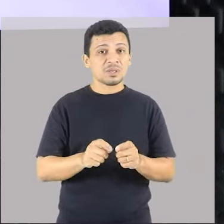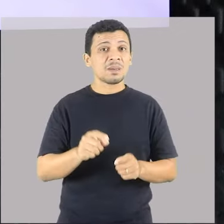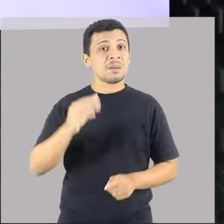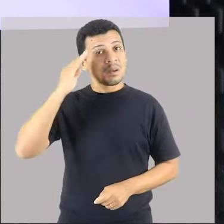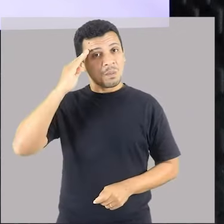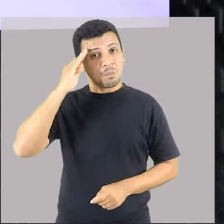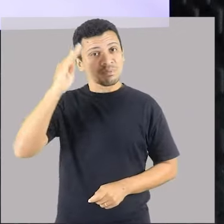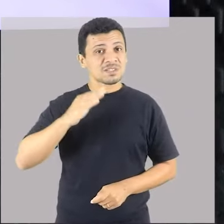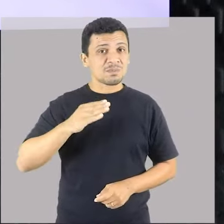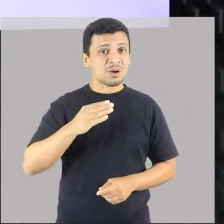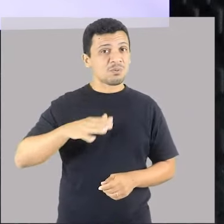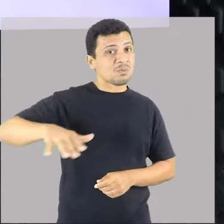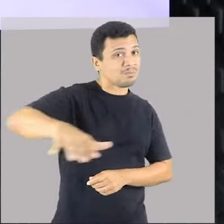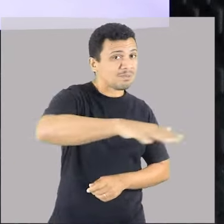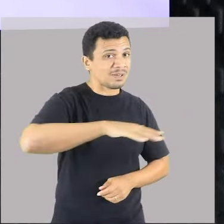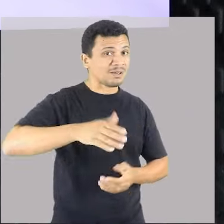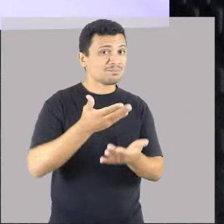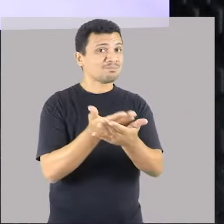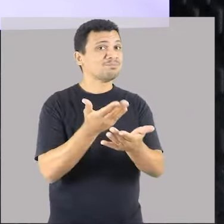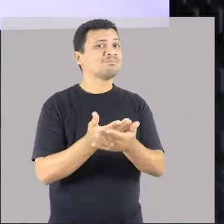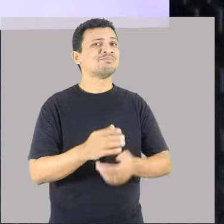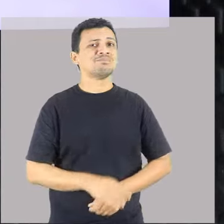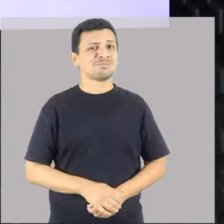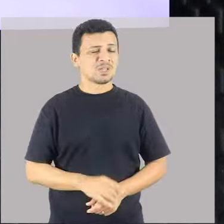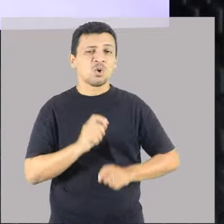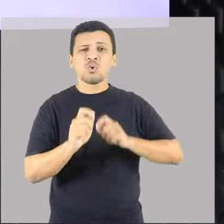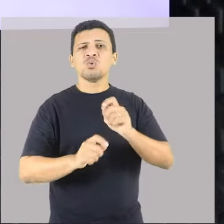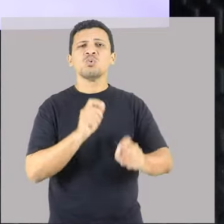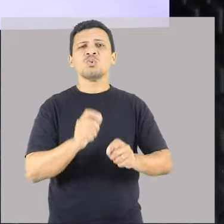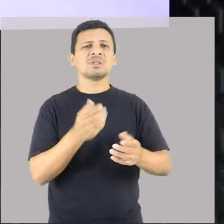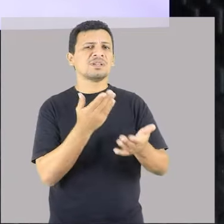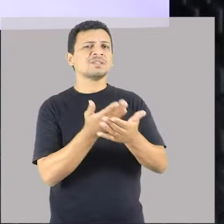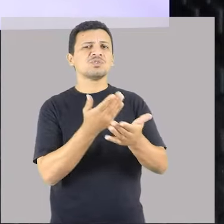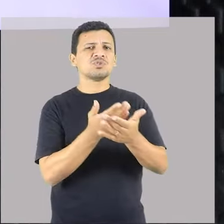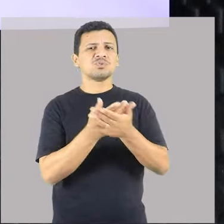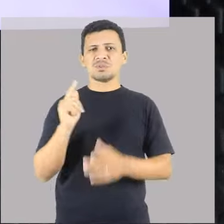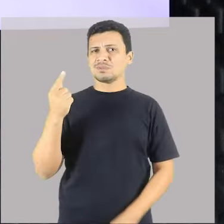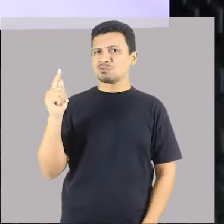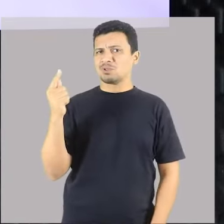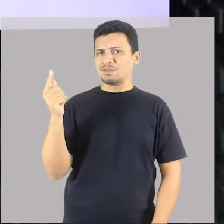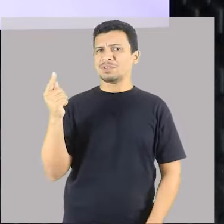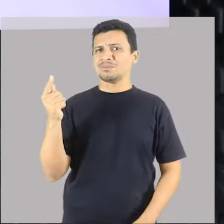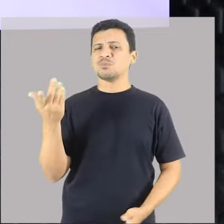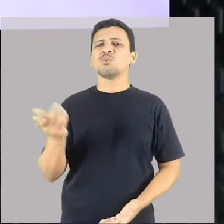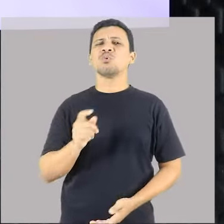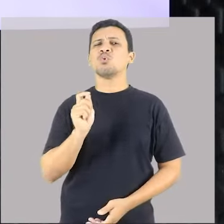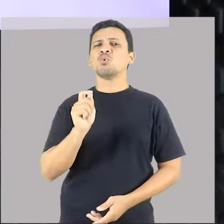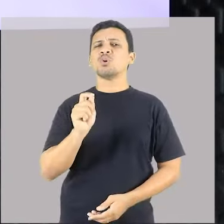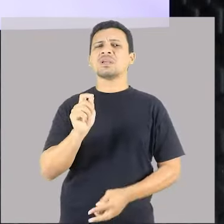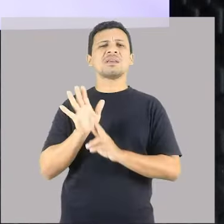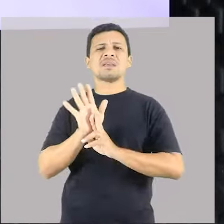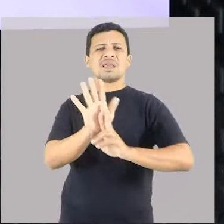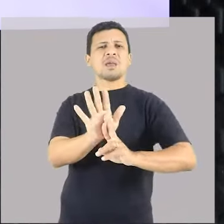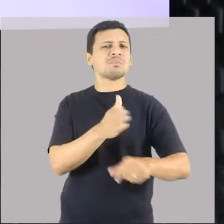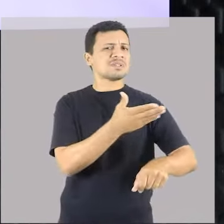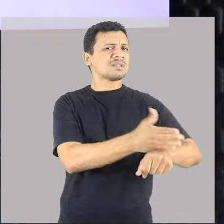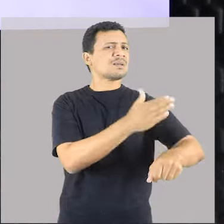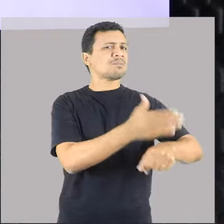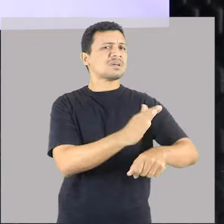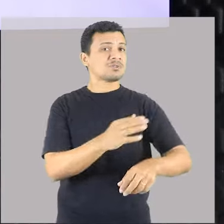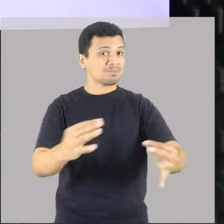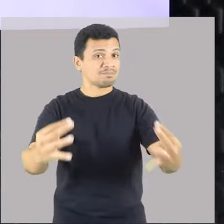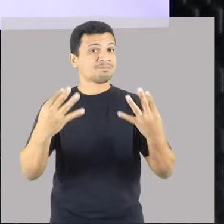estudo Tá mas o que que se estuda então na geografia se o espaço geográfico mas o que que ele representa na prática